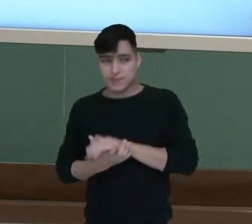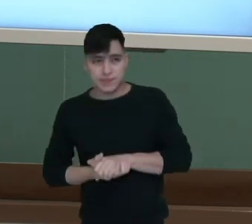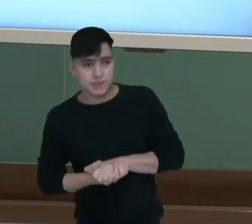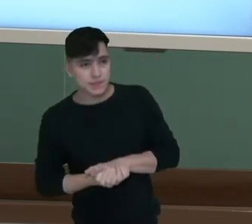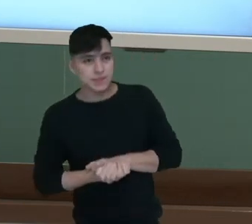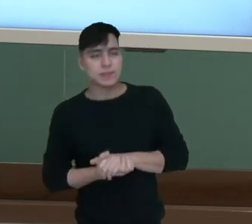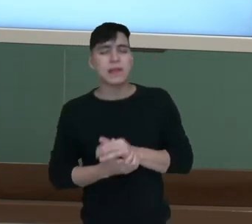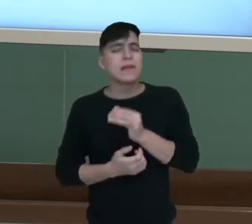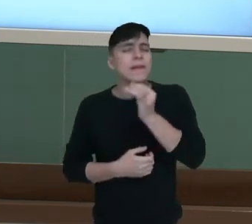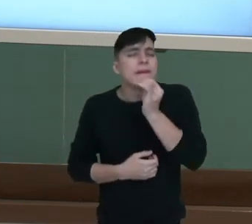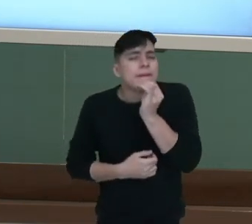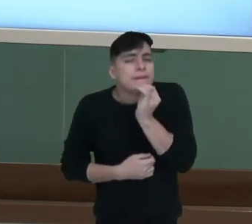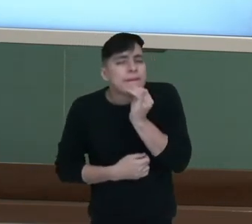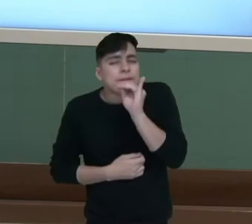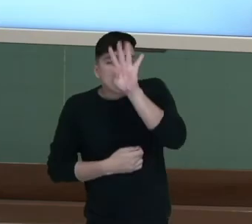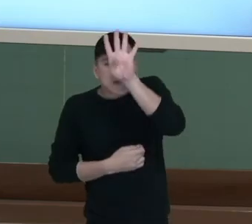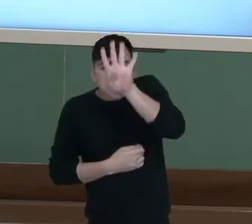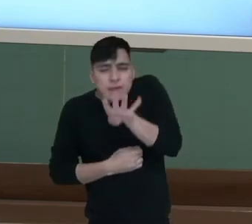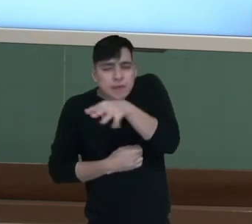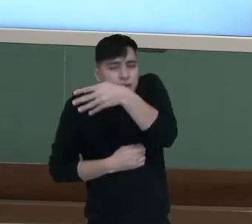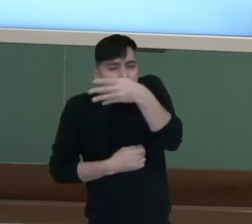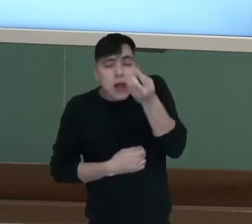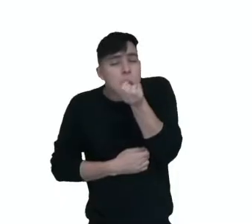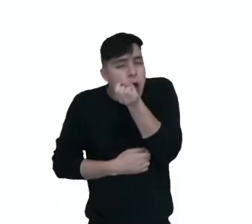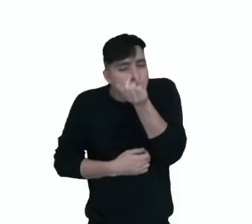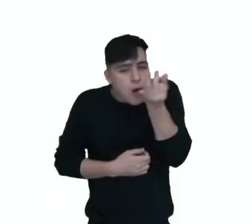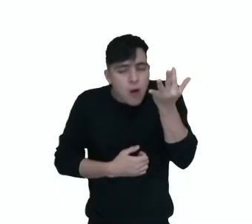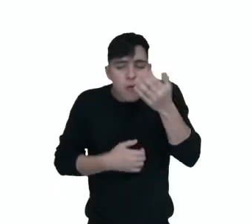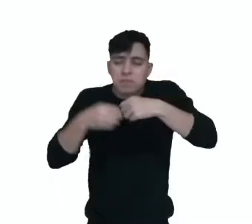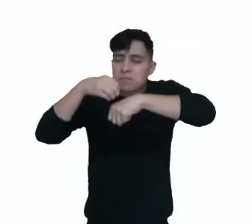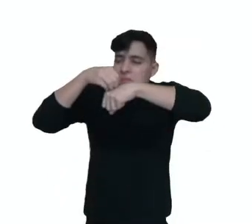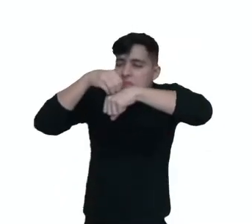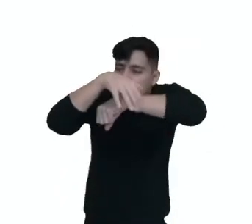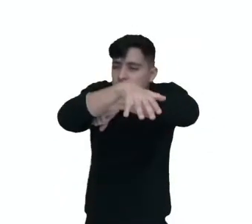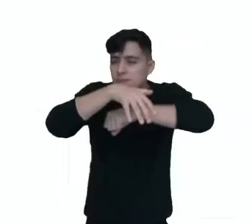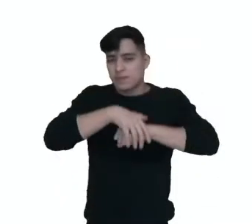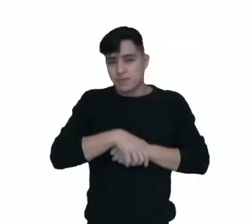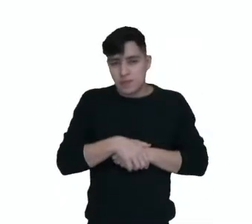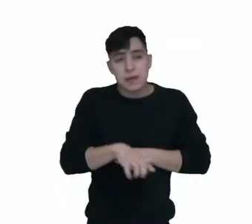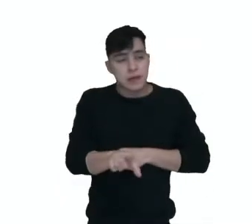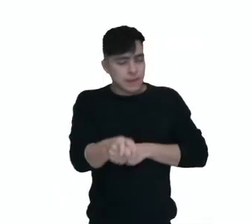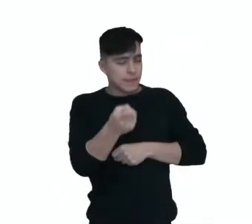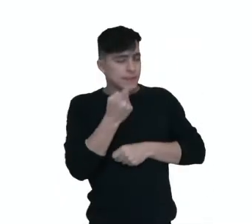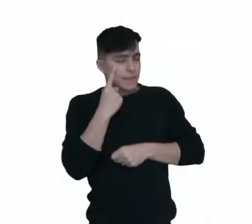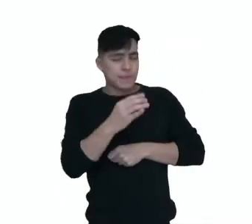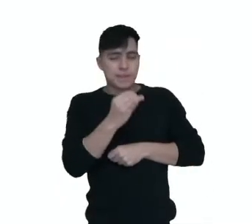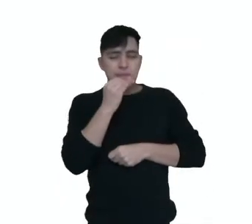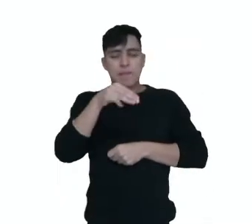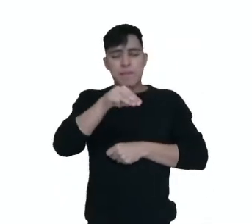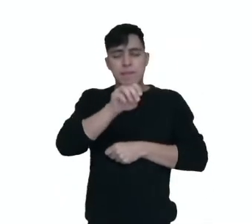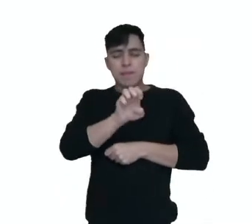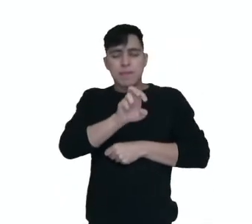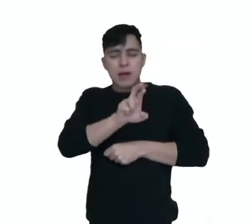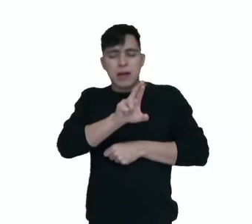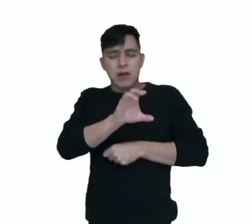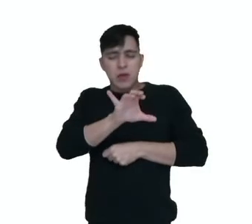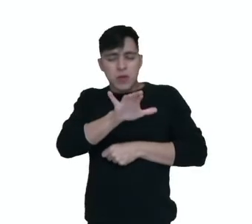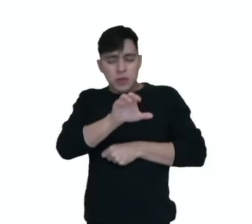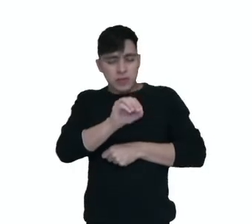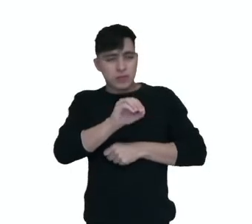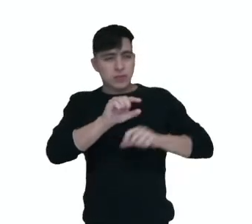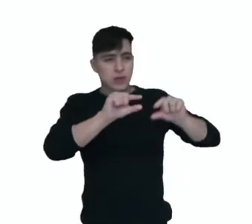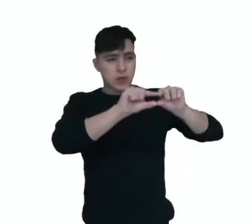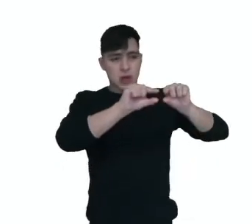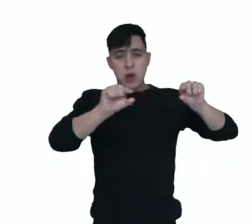eu tenho uma tabelinha, eu vou falar apenas alguns desses dados. Então você analisa, por exemplo, se você pegar Mercúrio tem um período de